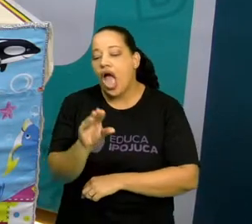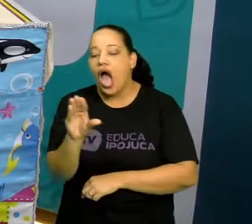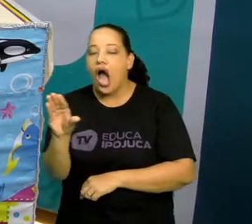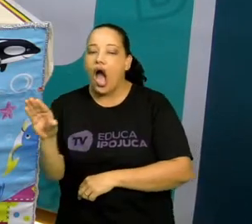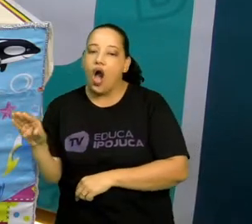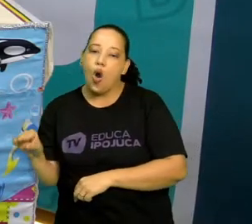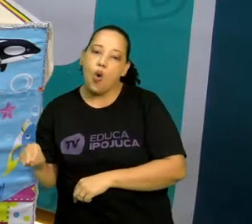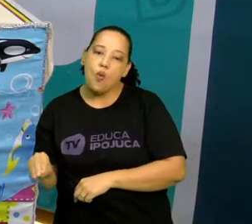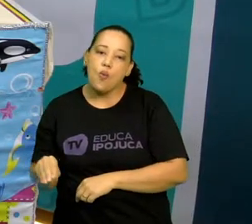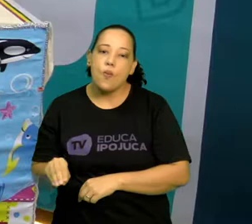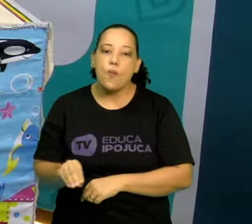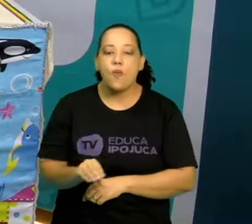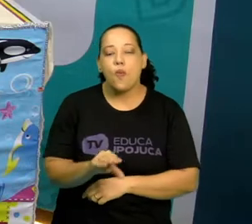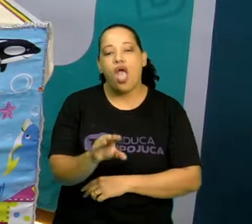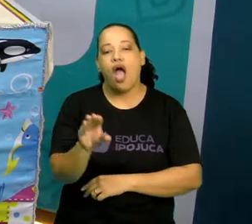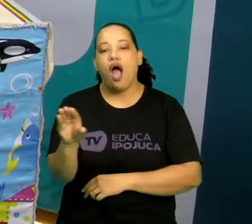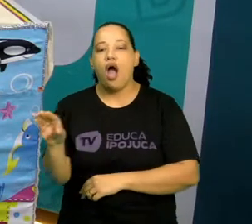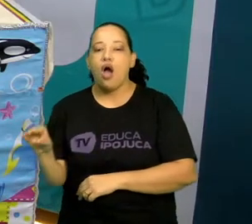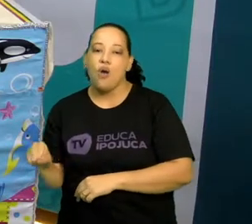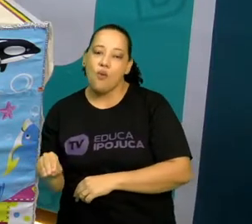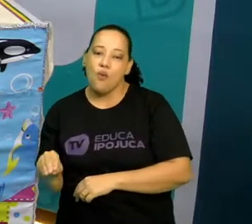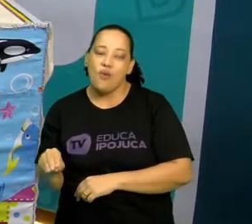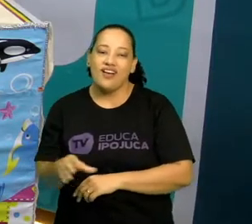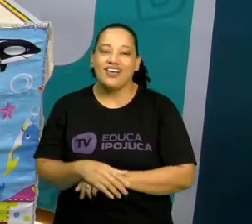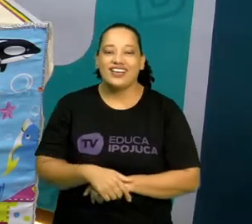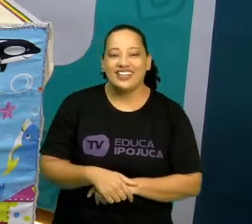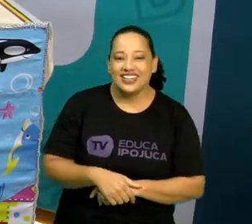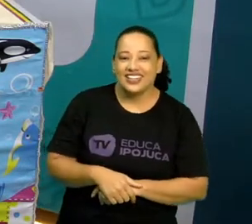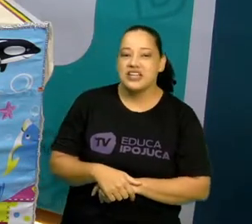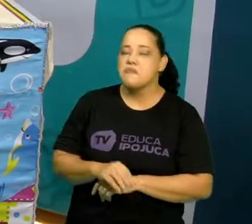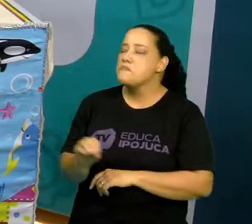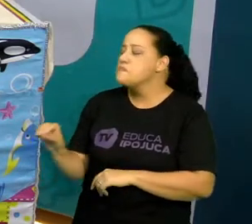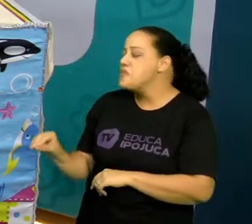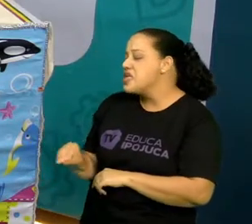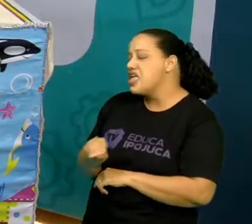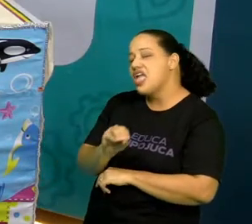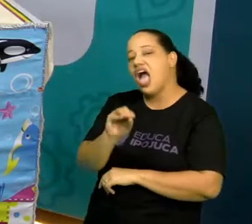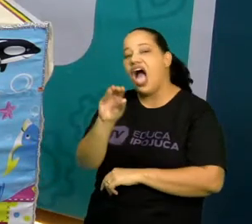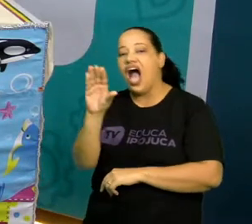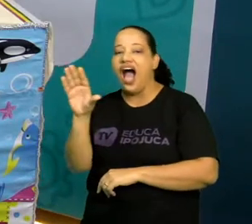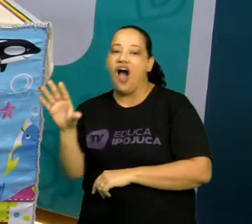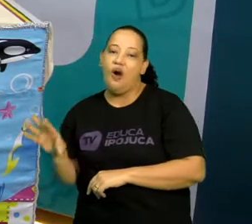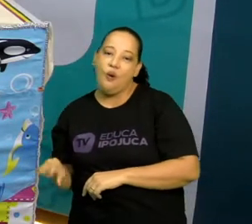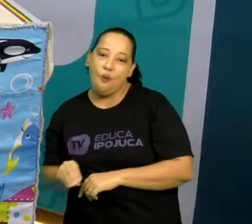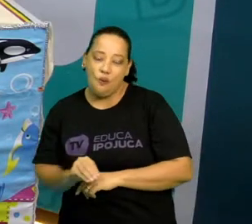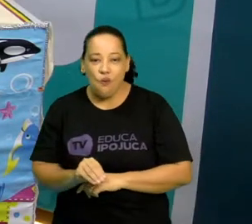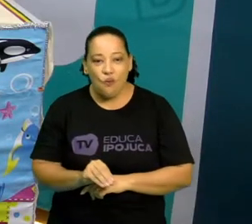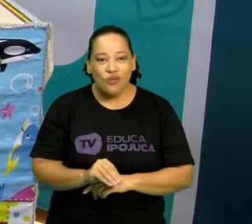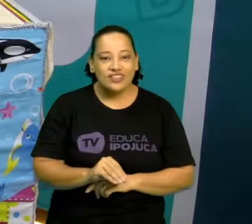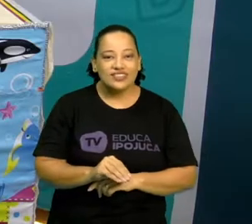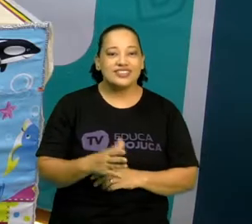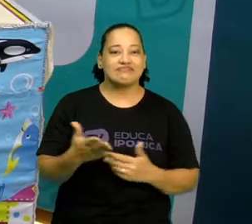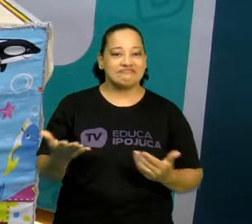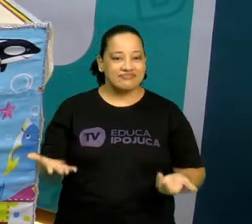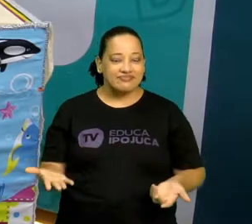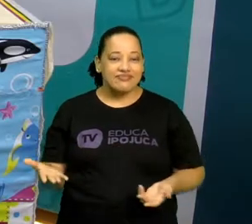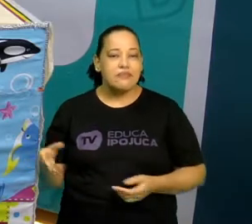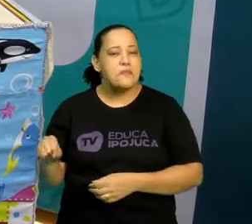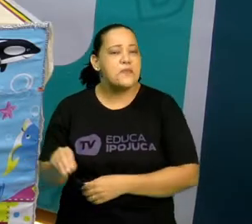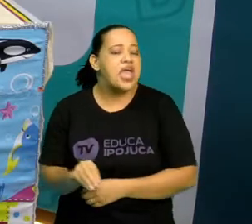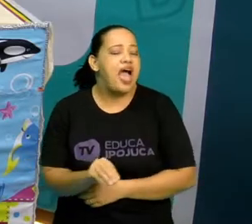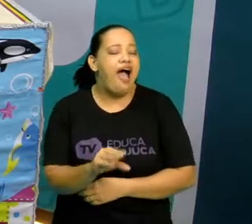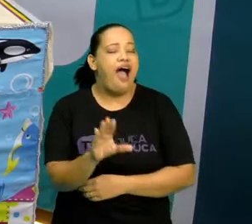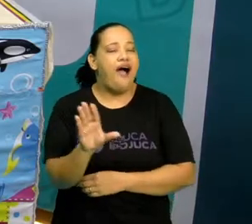Miau. Isso mesmo. O gato faz miau. O